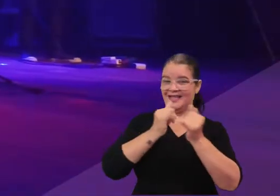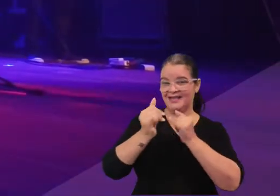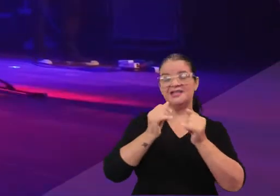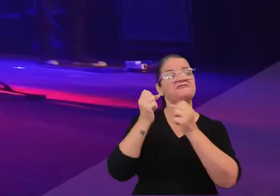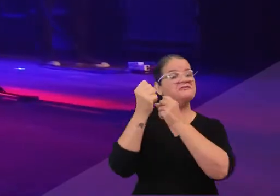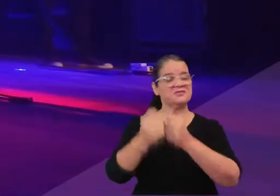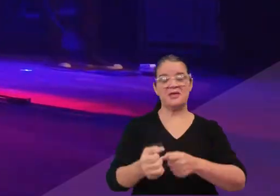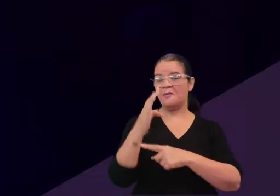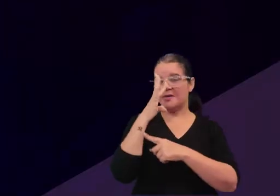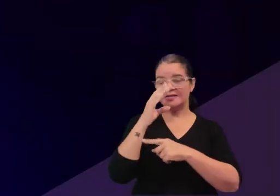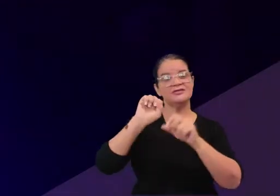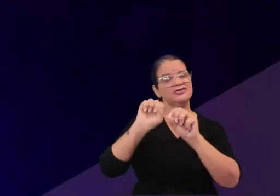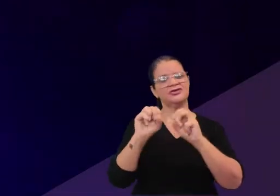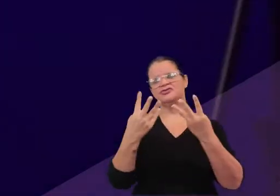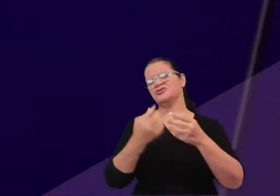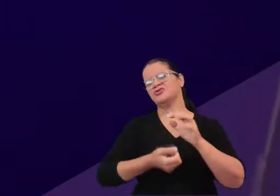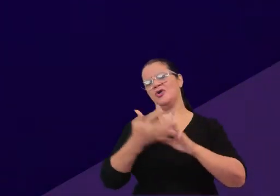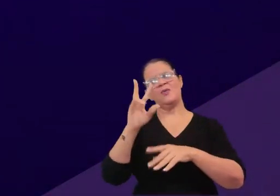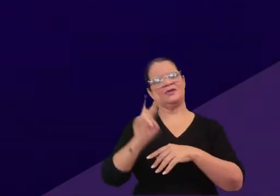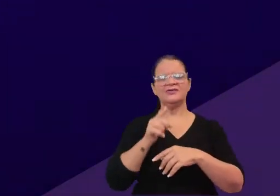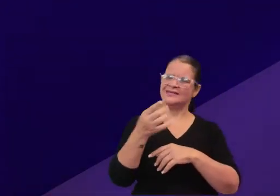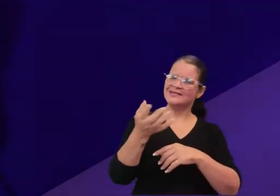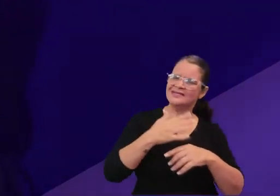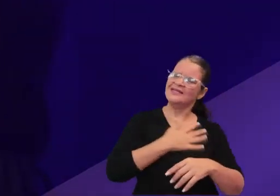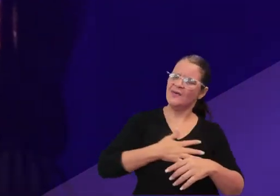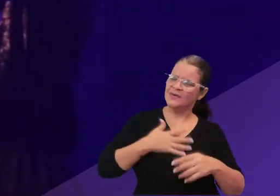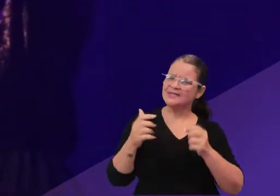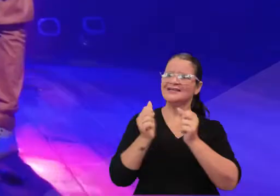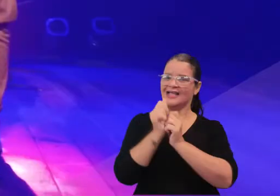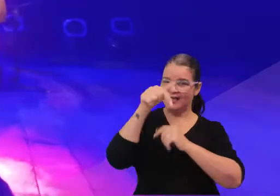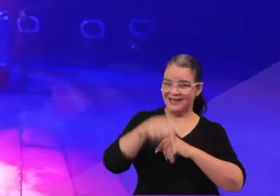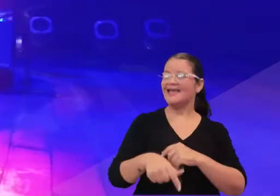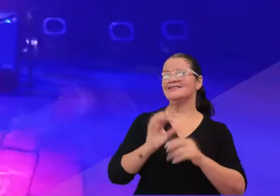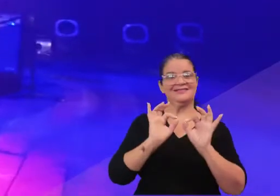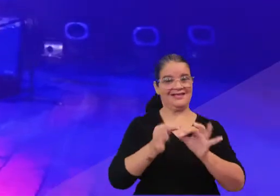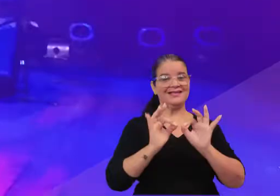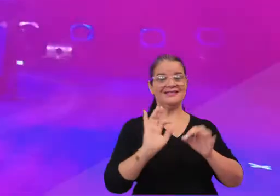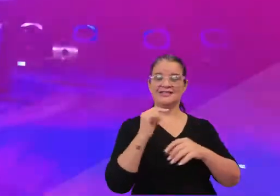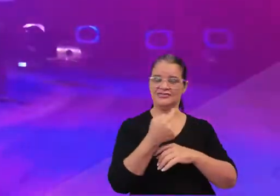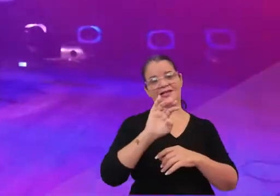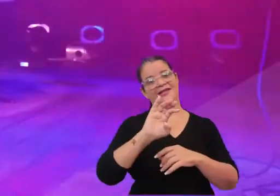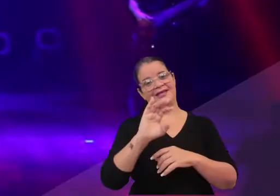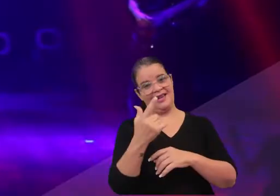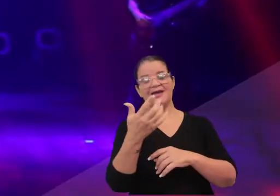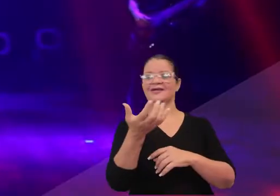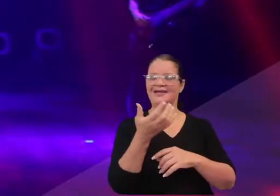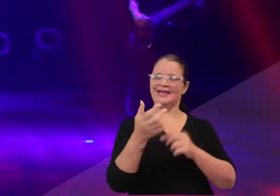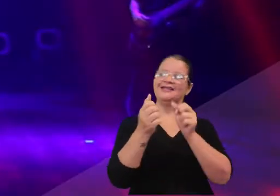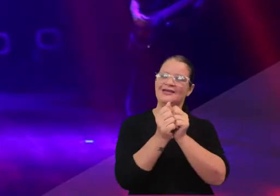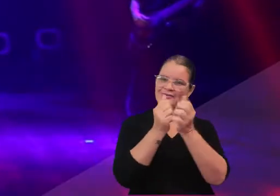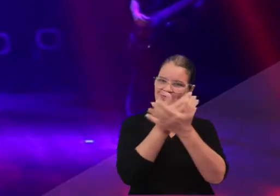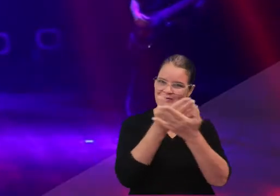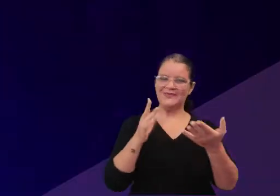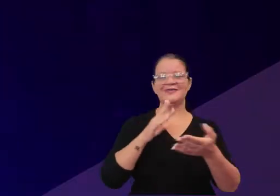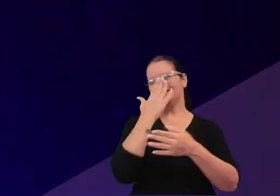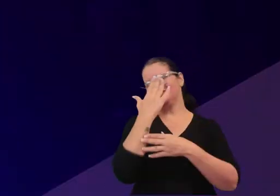você vai estar vendo esse vídeo, tá pela internet, né? Então você pode assistir aí esse show quantas vezes você quiser. É um prazer a gente estar aqui, né, Afonso? É, com certeza.